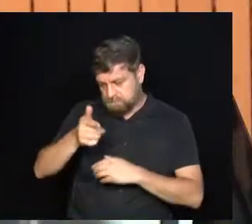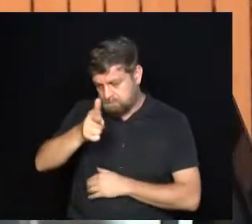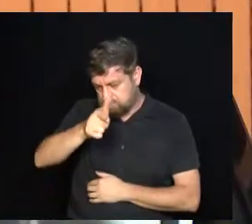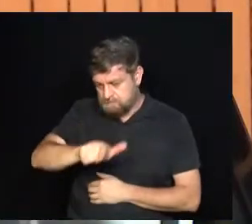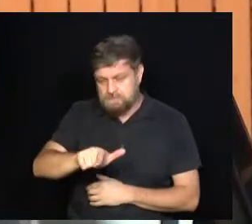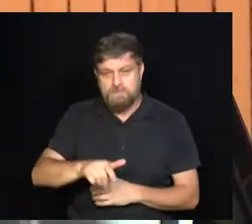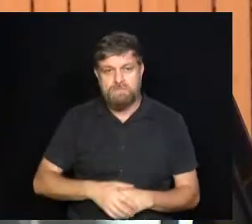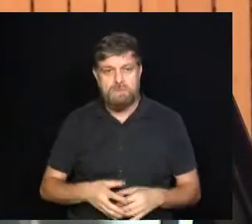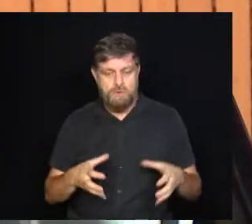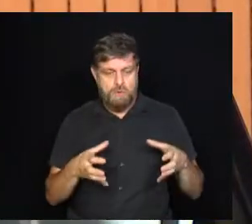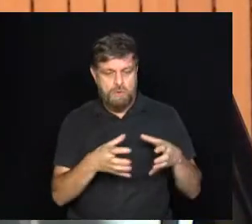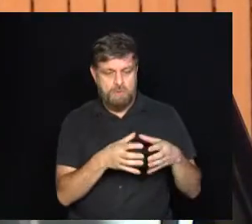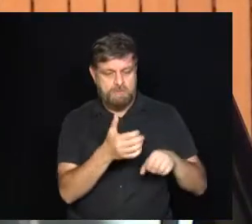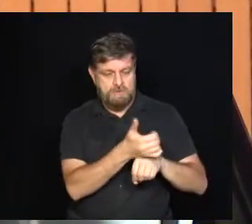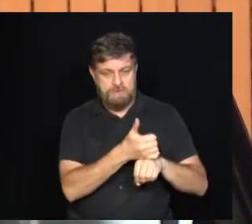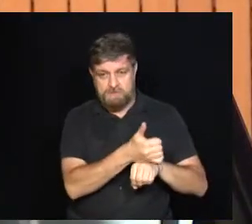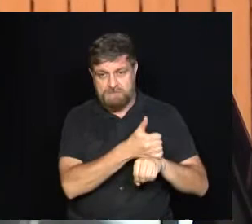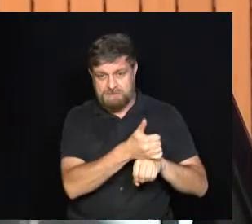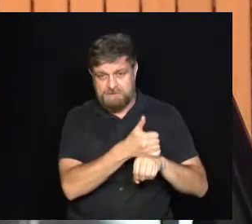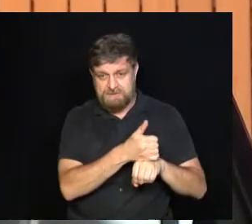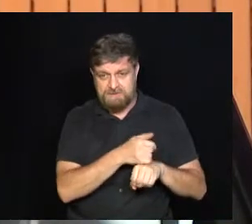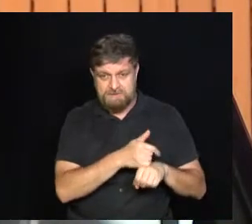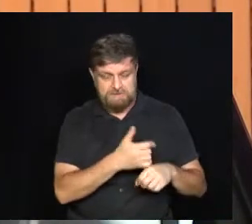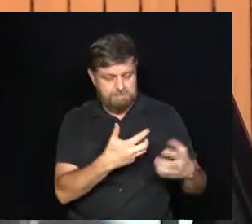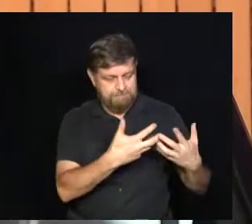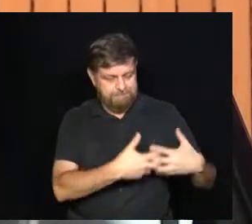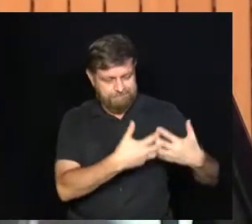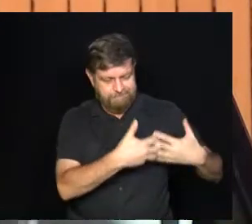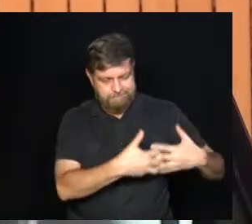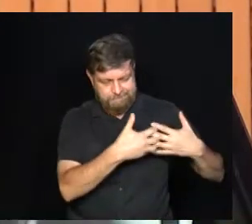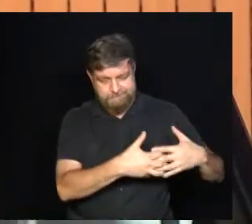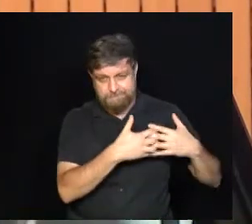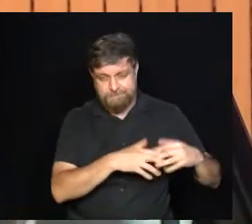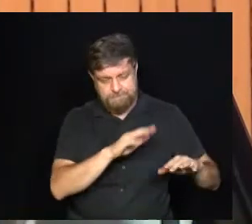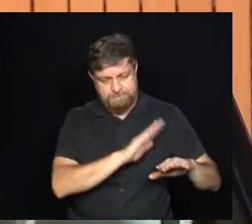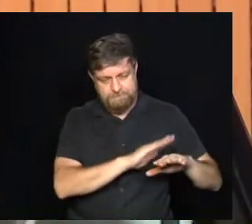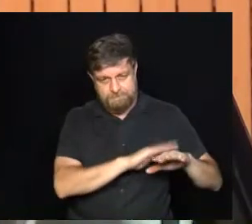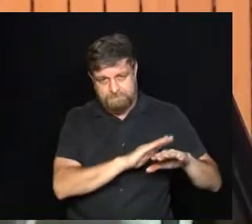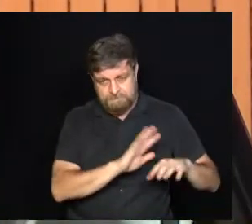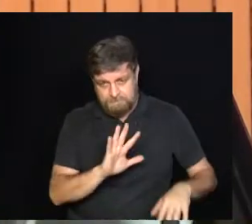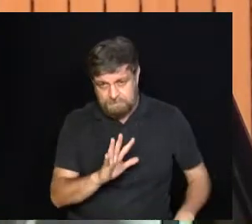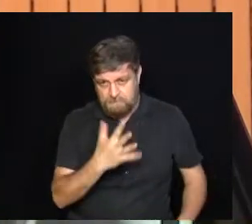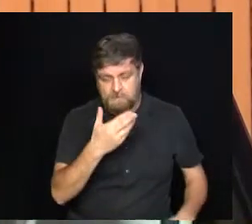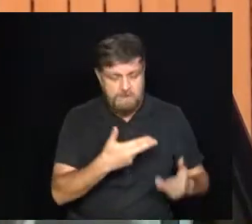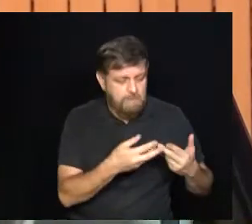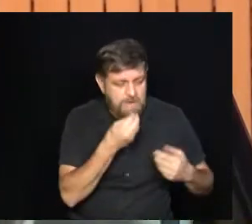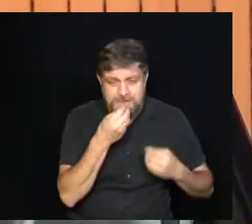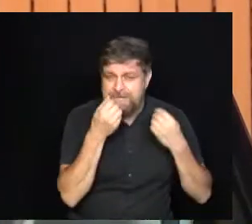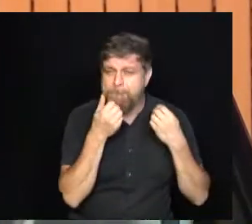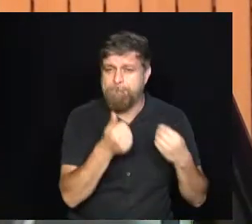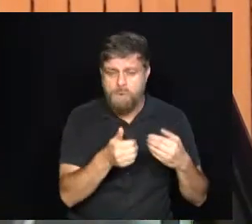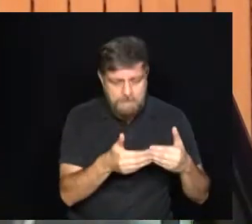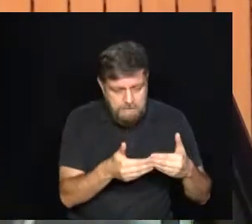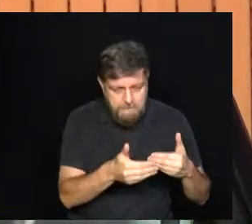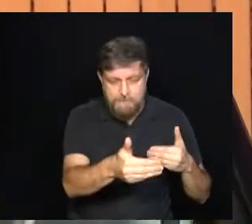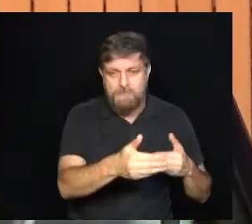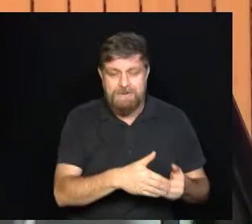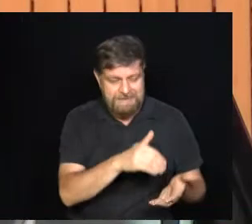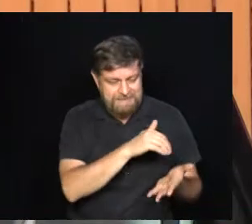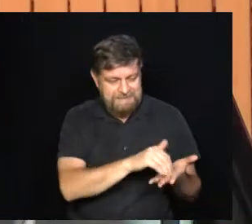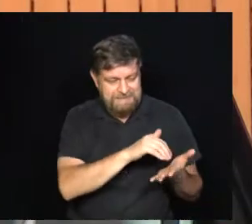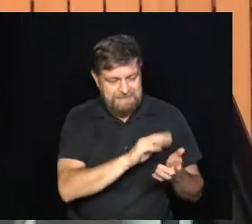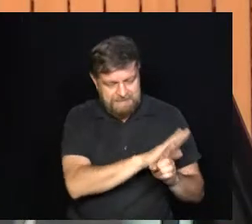agradeço a equipe que faz com que tudo isso aconteça. Tem muita coisa boa acontecendo, vereador, na secretaria